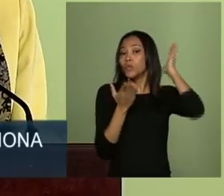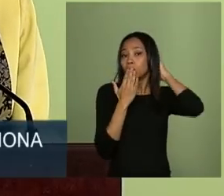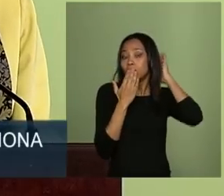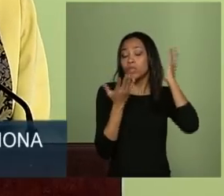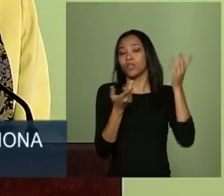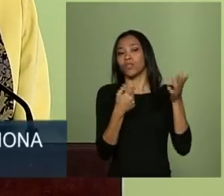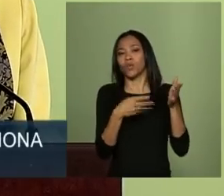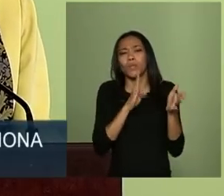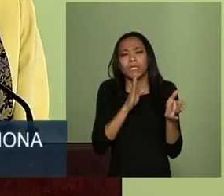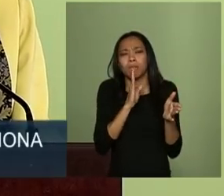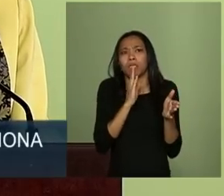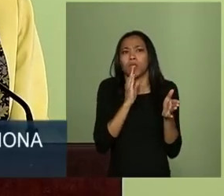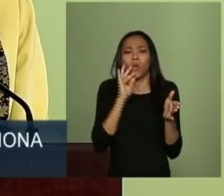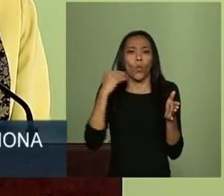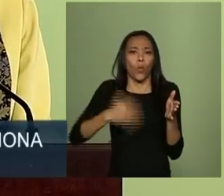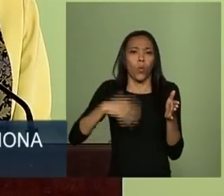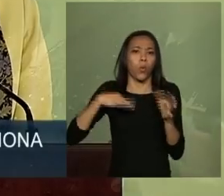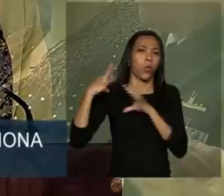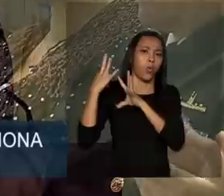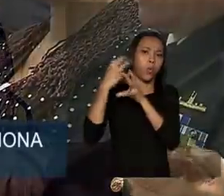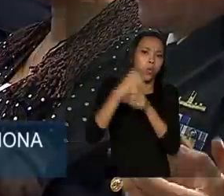estamos fazendo.